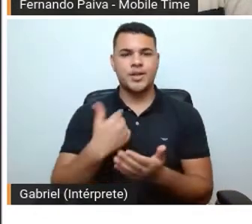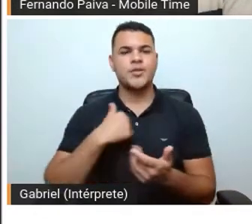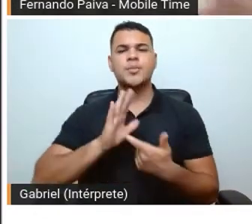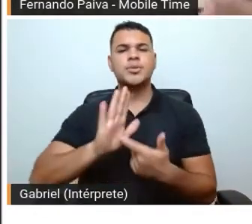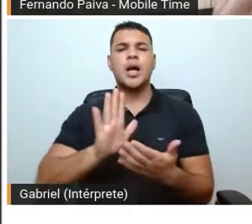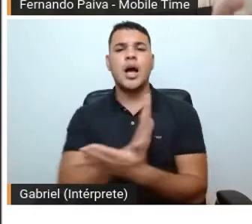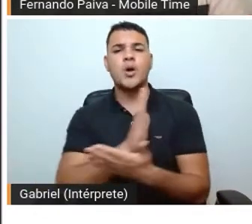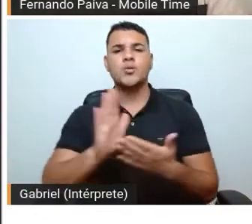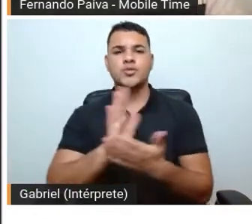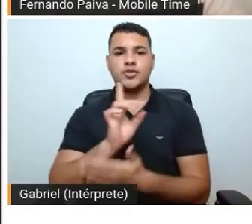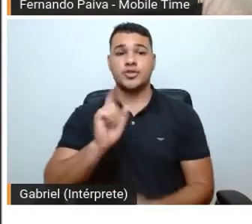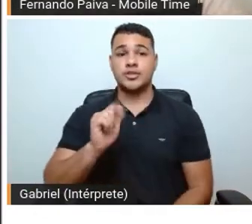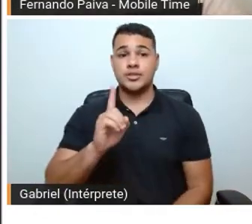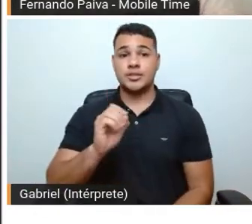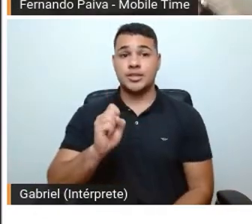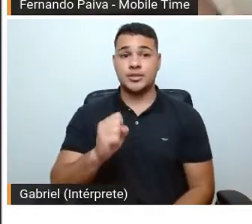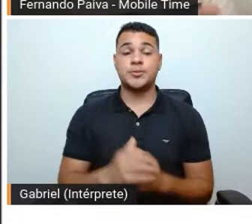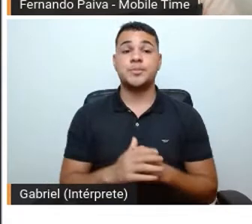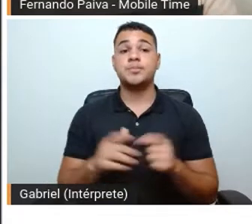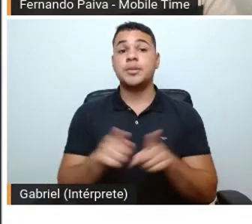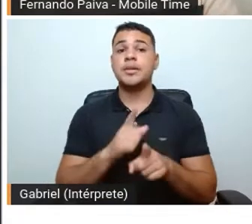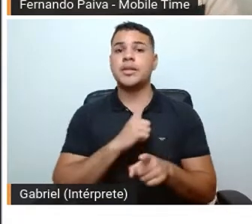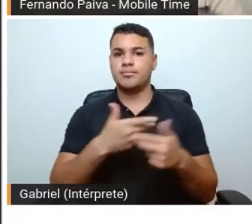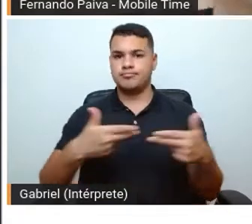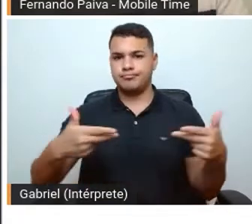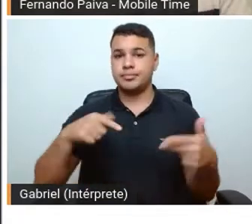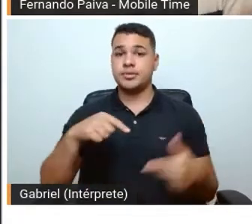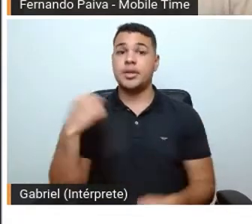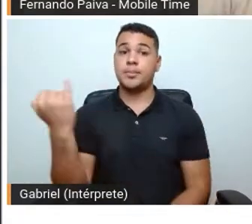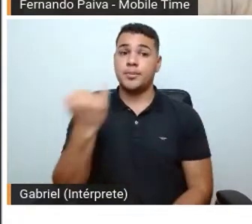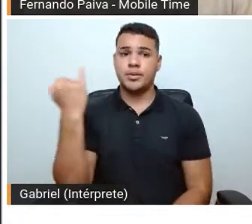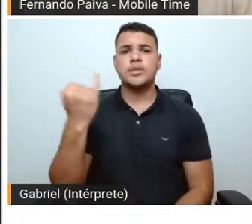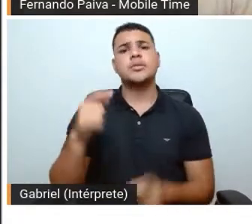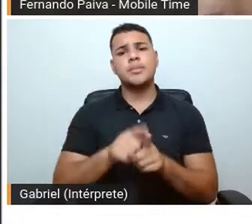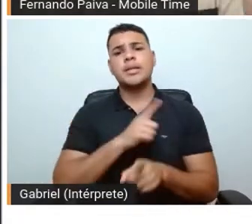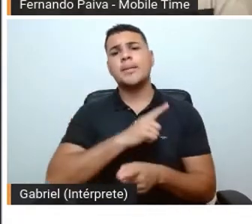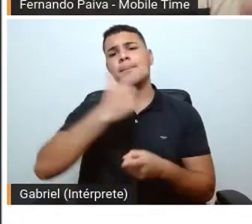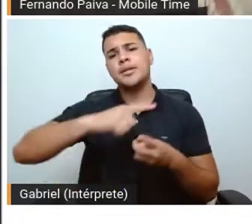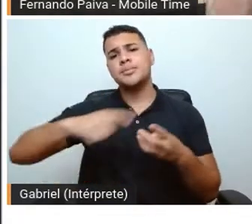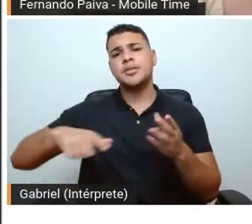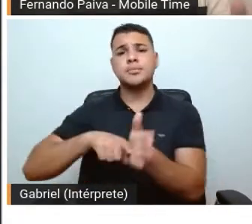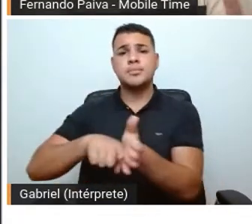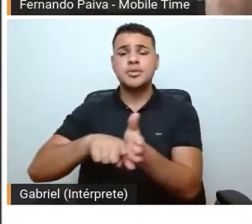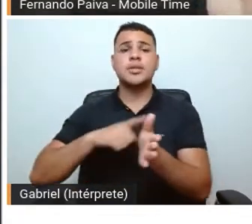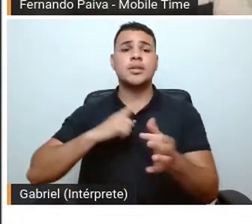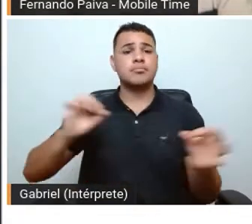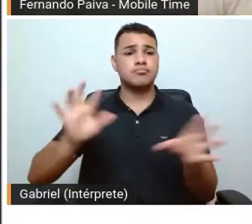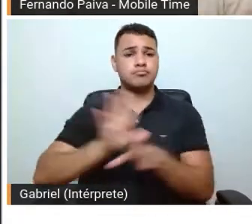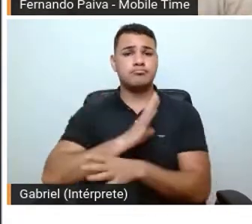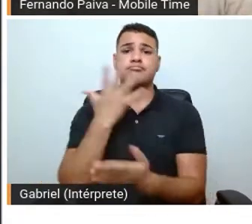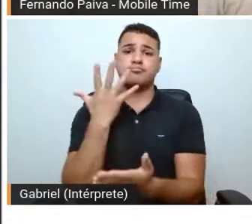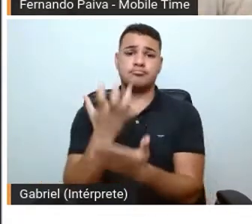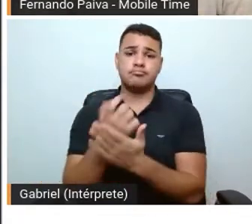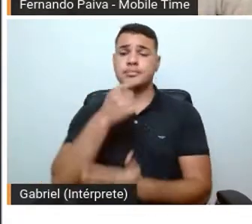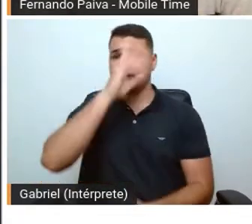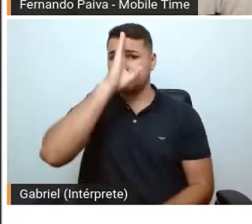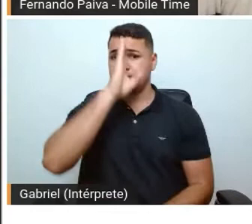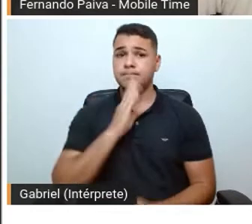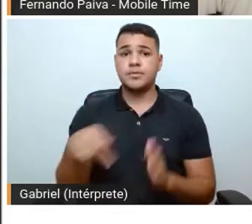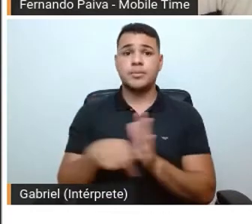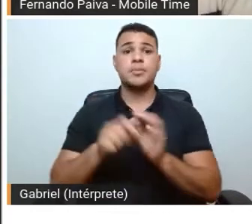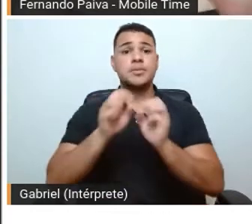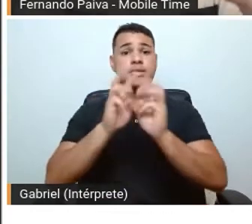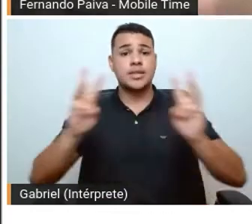alguns dados aí um recado importante essas duas pesquisas assim como várias outras que a gente faz estão disponíveis para download gratuito no site